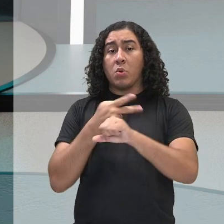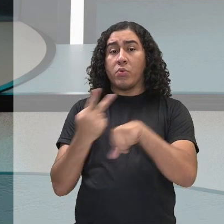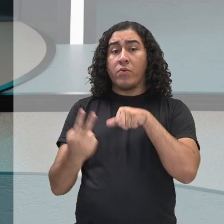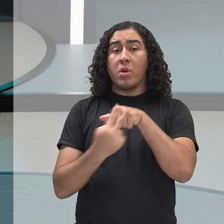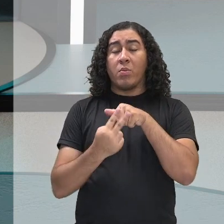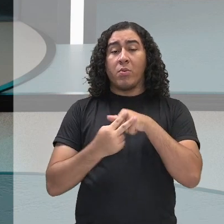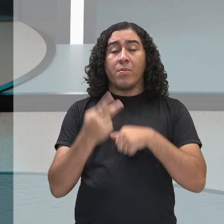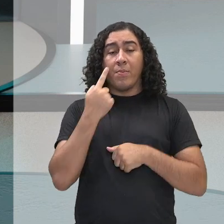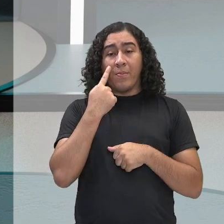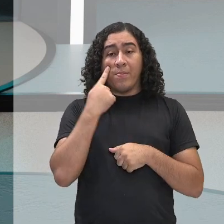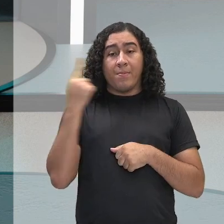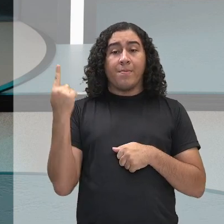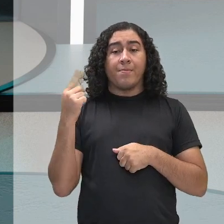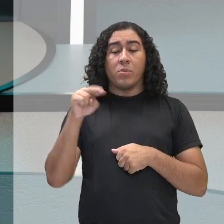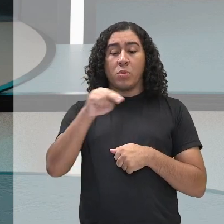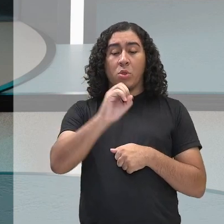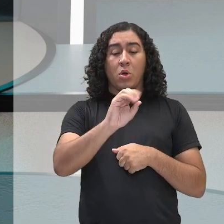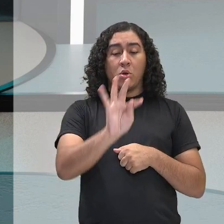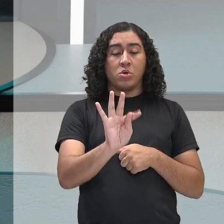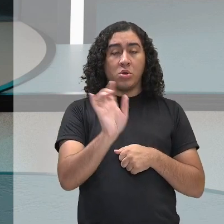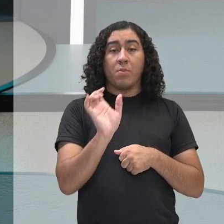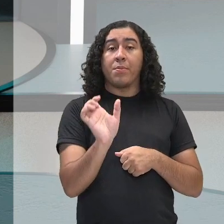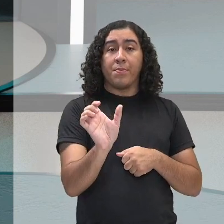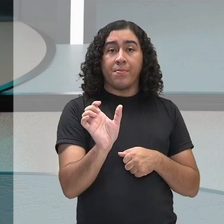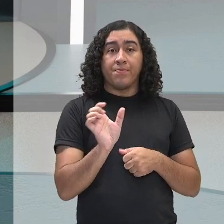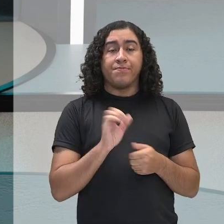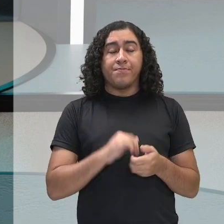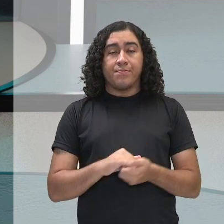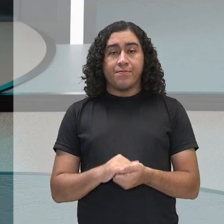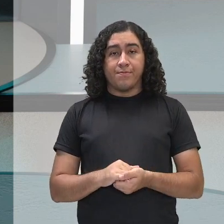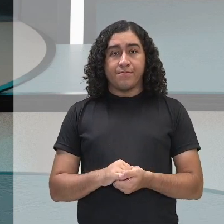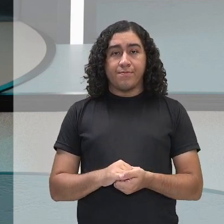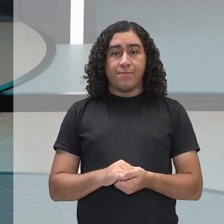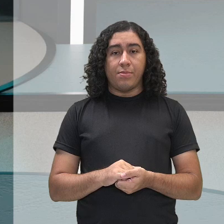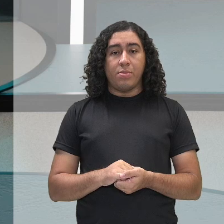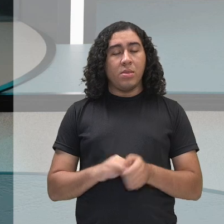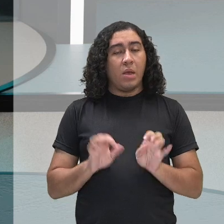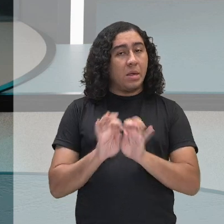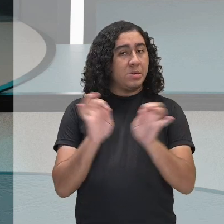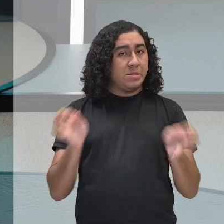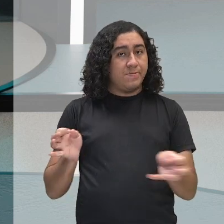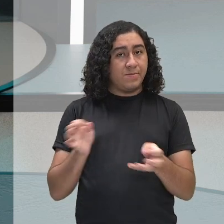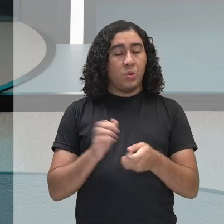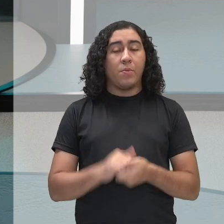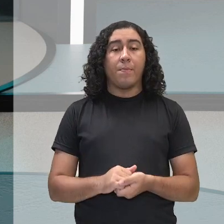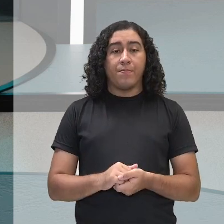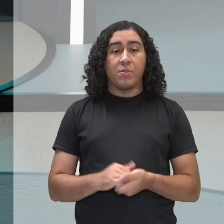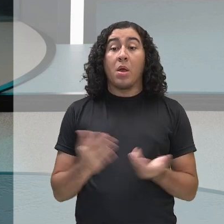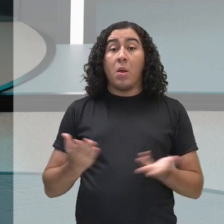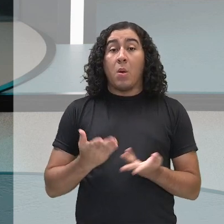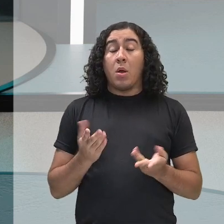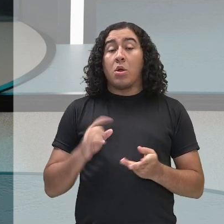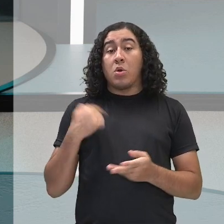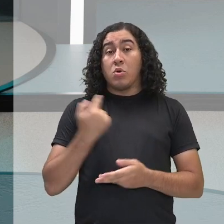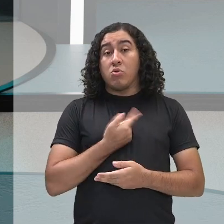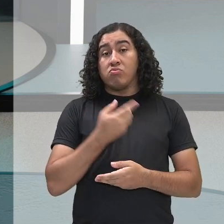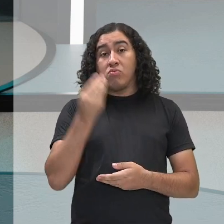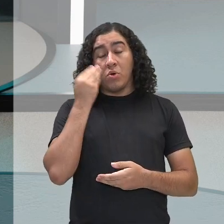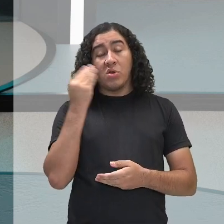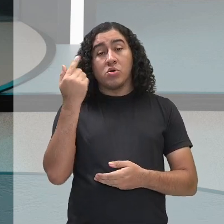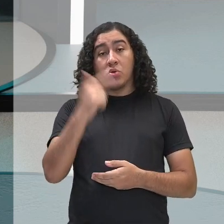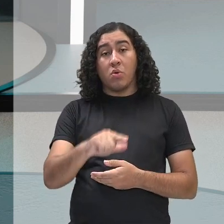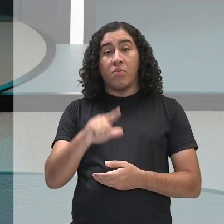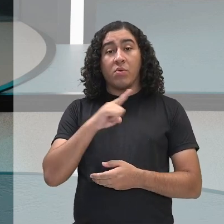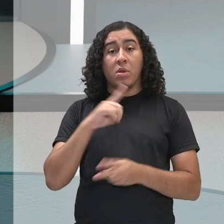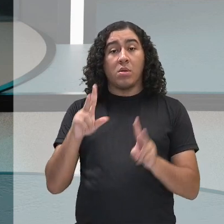Olha lá. Isso, a palavra not. Bem simples, não é? Agora a gente vai continuar vendo um pouquinho mais sobre